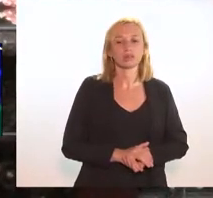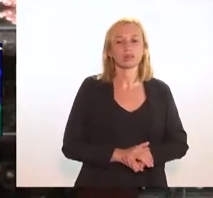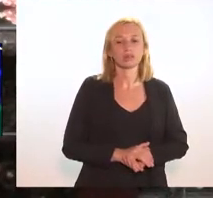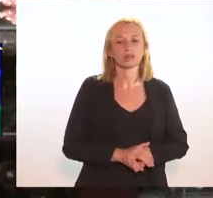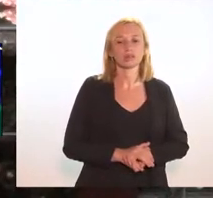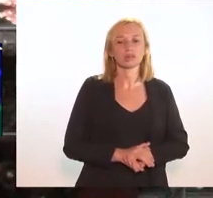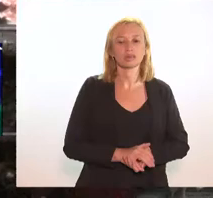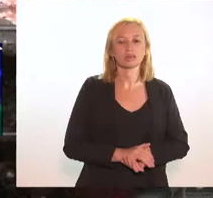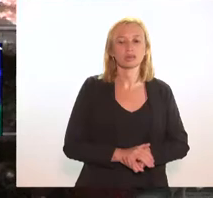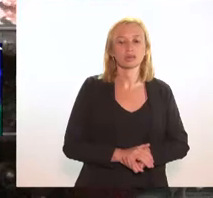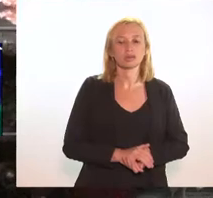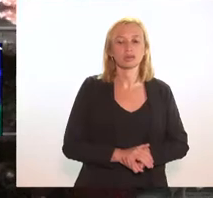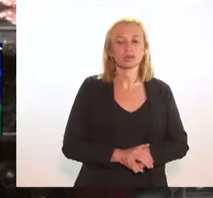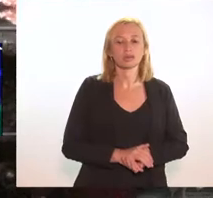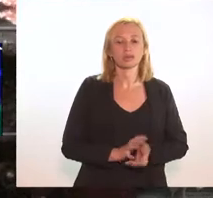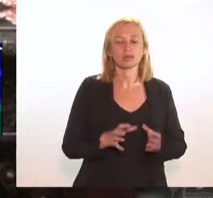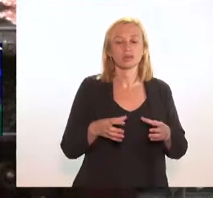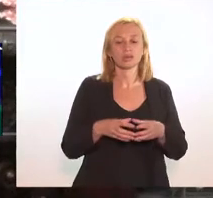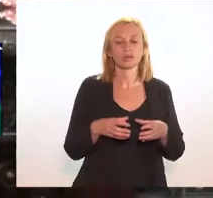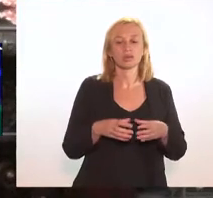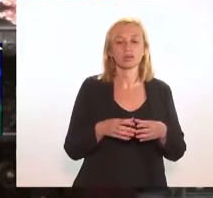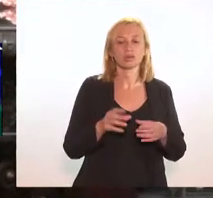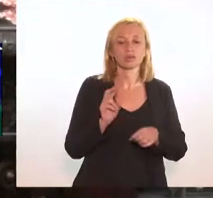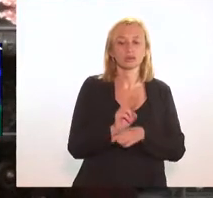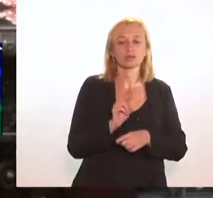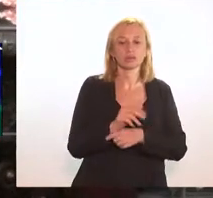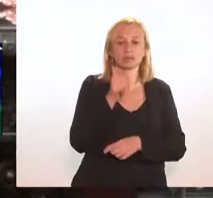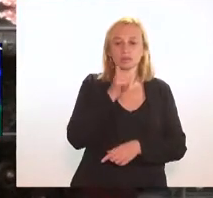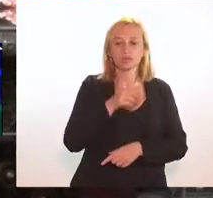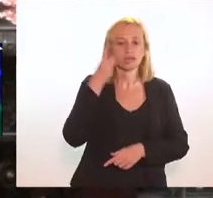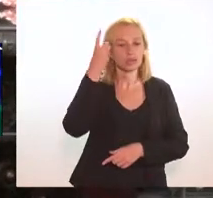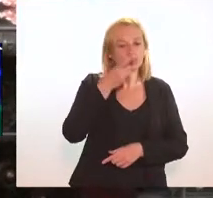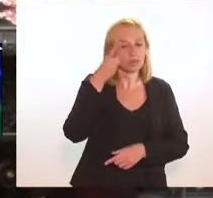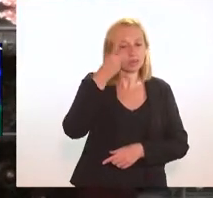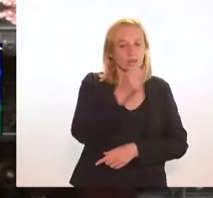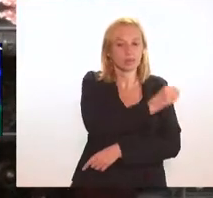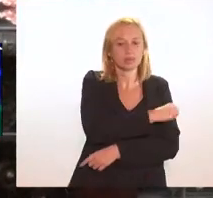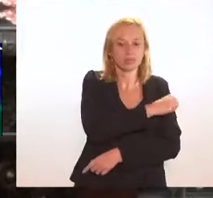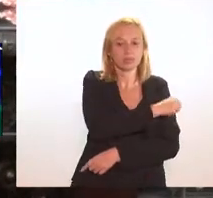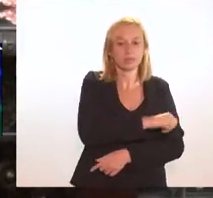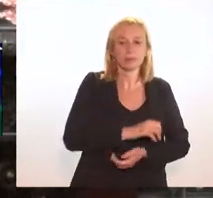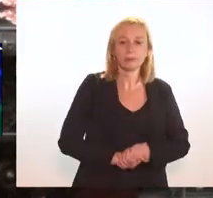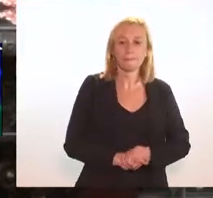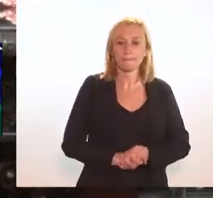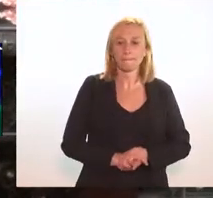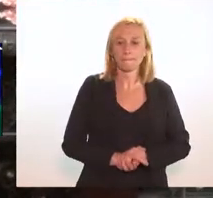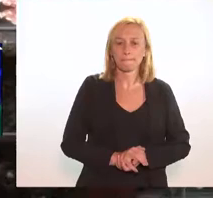E para emitir parecer pela Comissão de Defesa das Mulheres, deputada Fermeira Rejane.